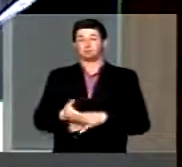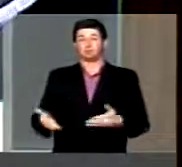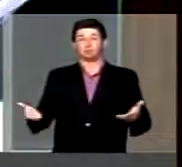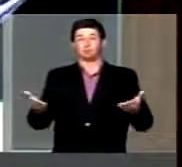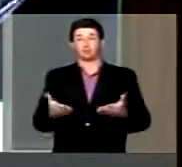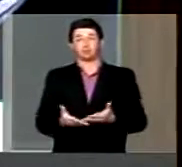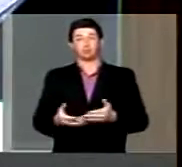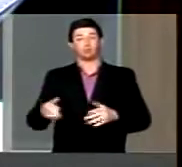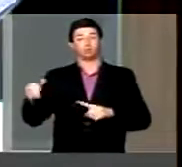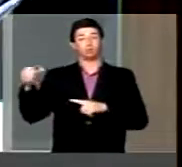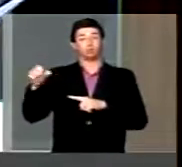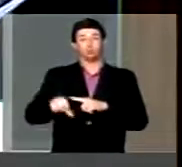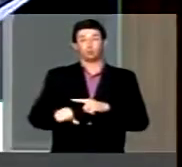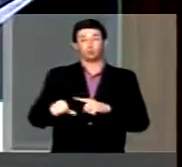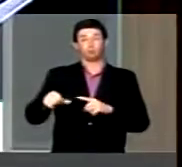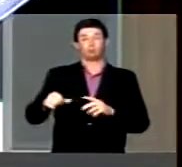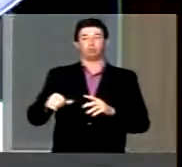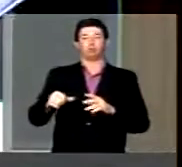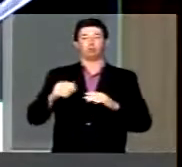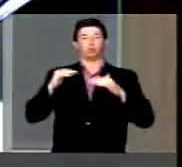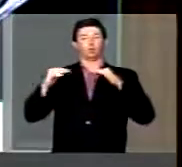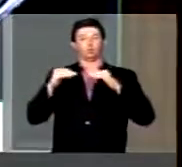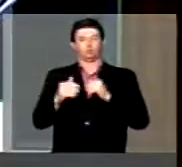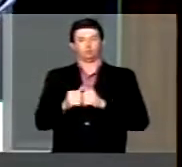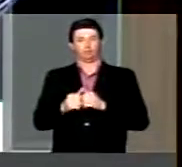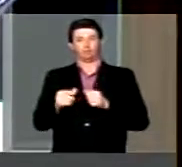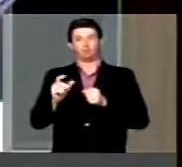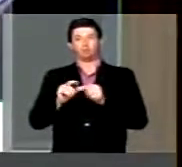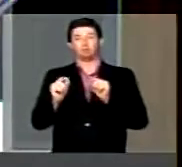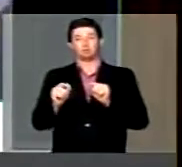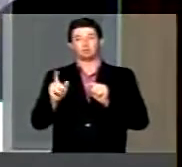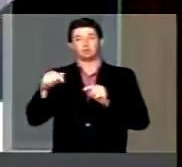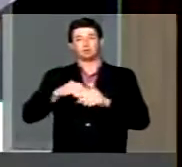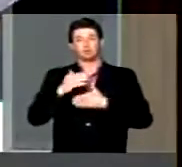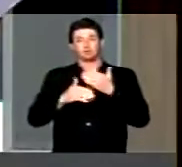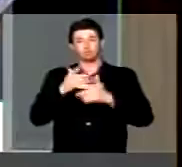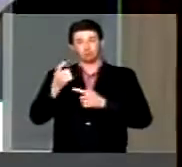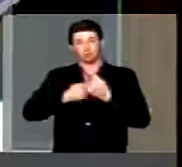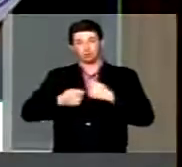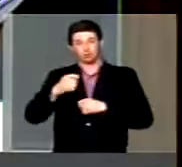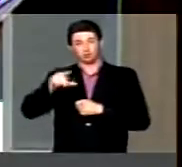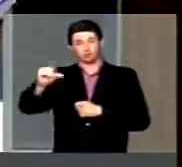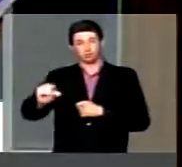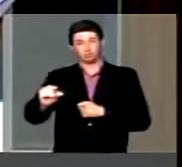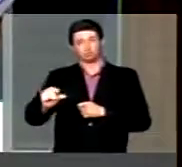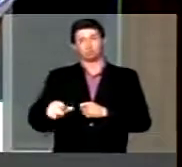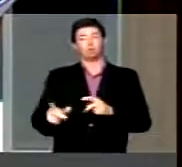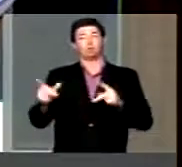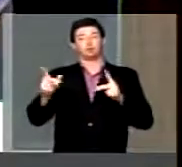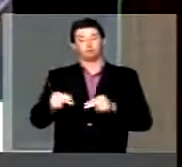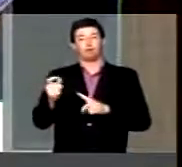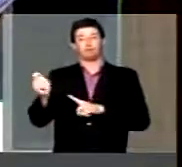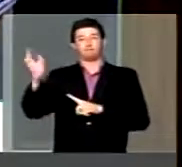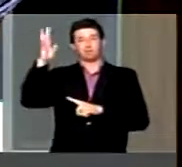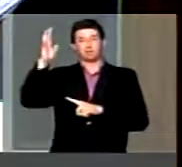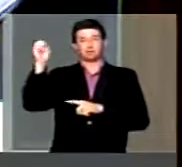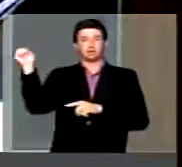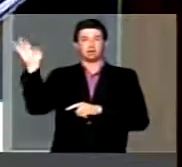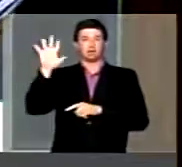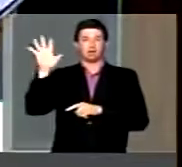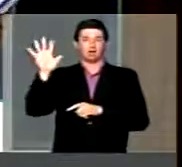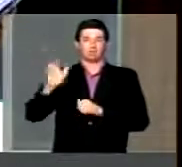pois, no pior dos mundos, o que combina baixíssimo crescimento econômico com inflação